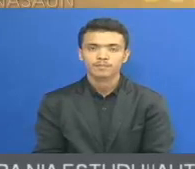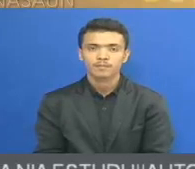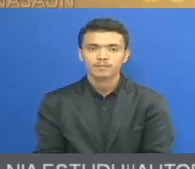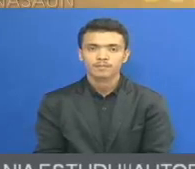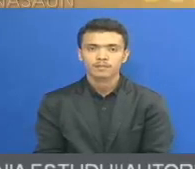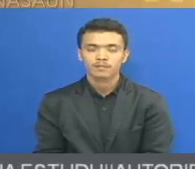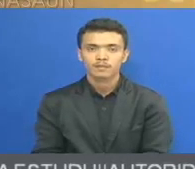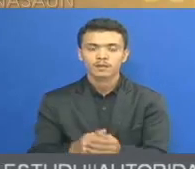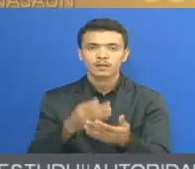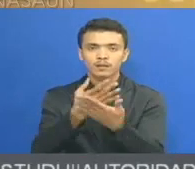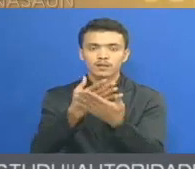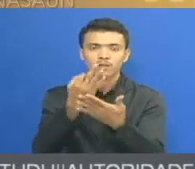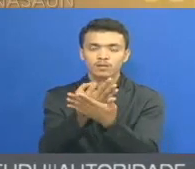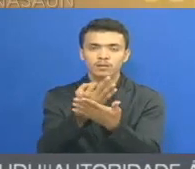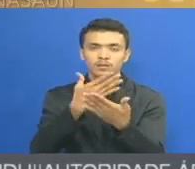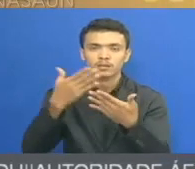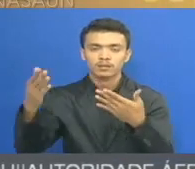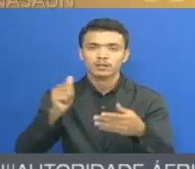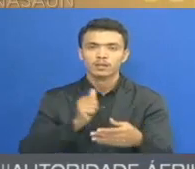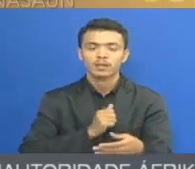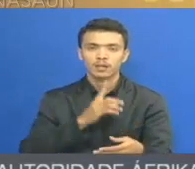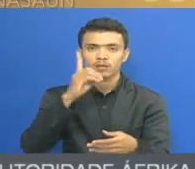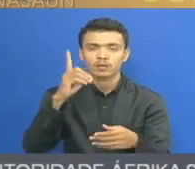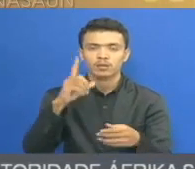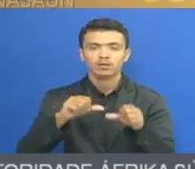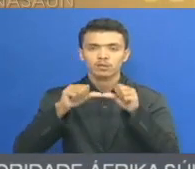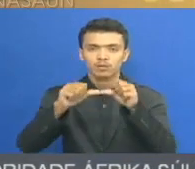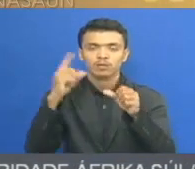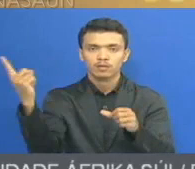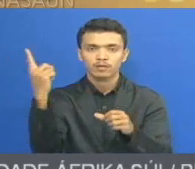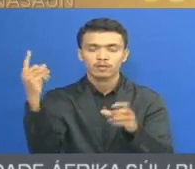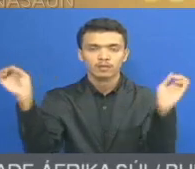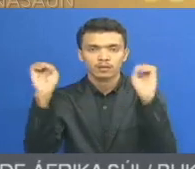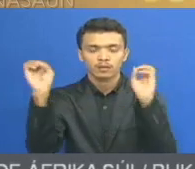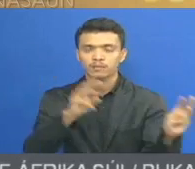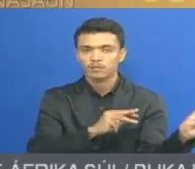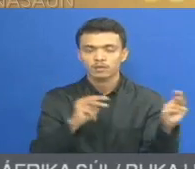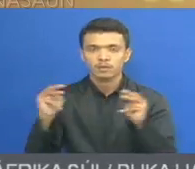preço, material, construção e a área ao dia continua mantém não lá a mudança.